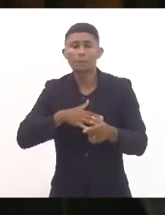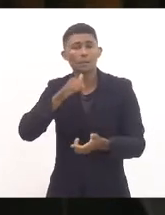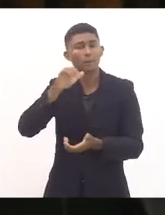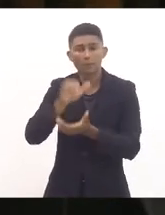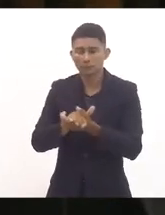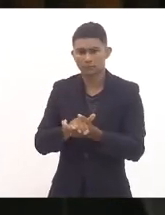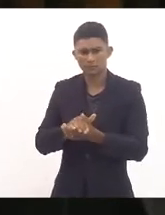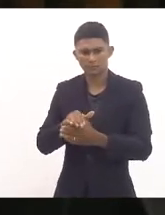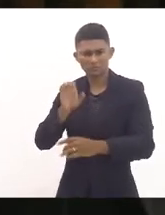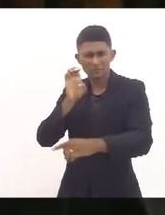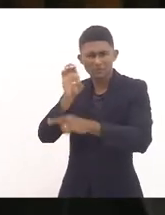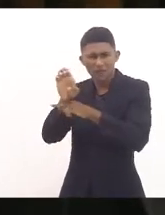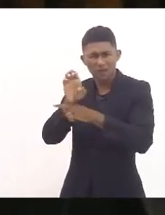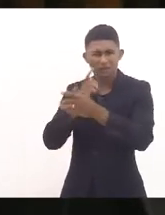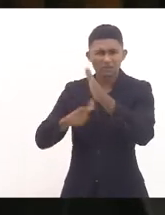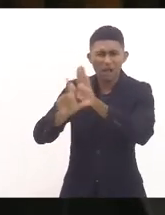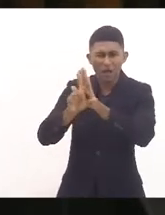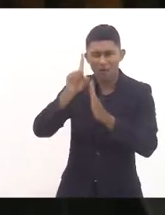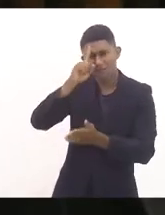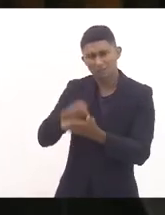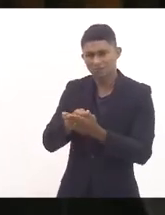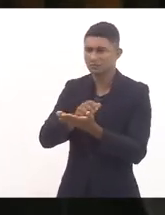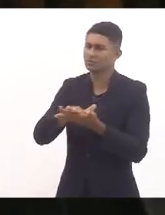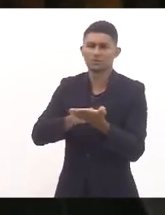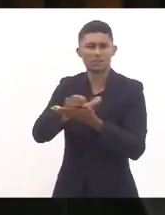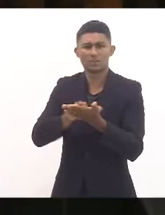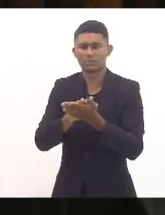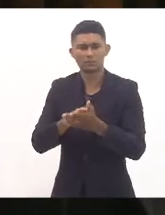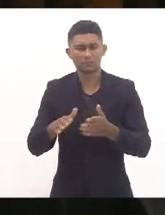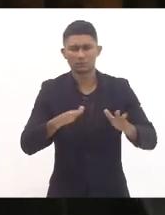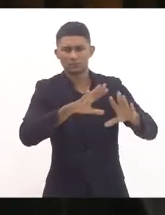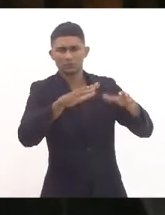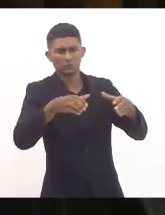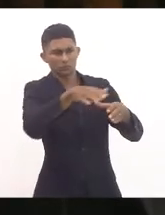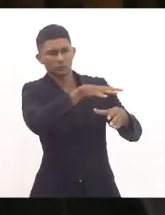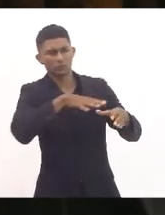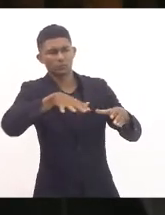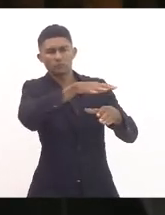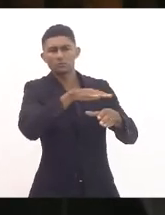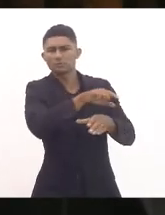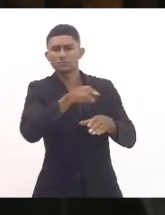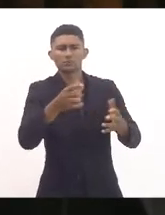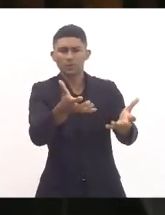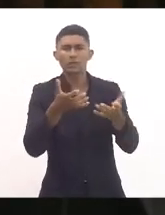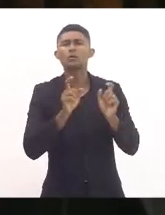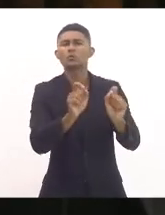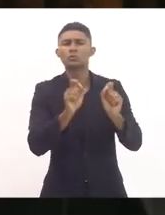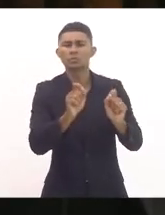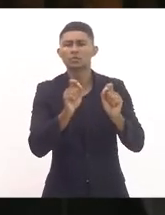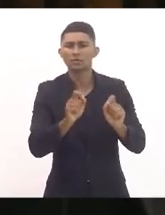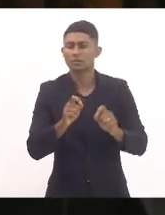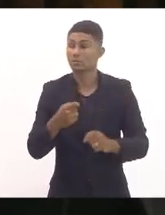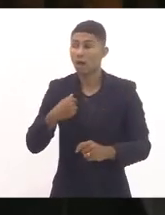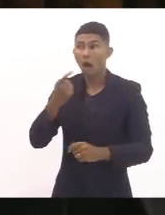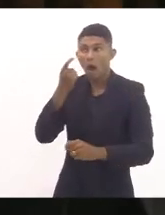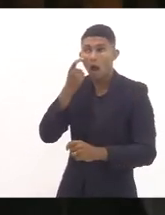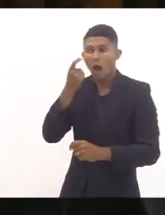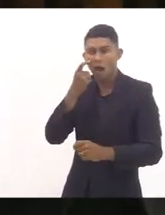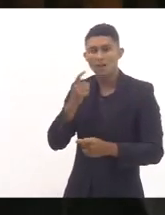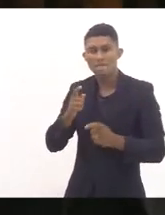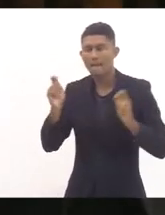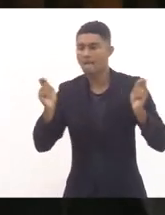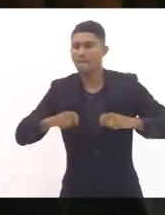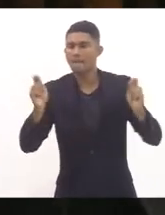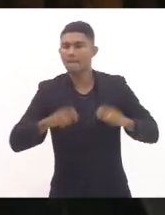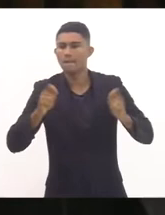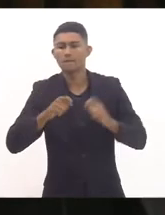deputado nem lei. O que essa turma, repito, o que essa turma insiste em fazer é sempre que vê uma brecha, uma oportunidade para